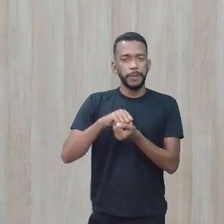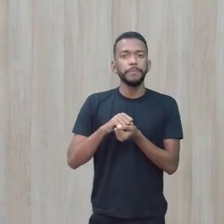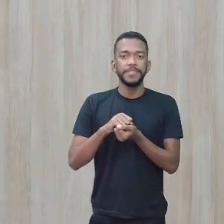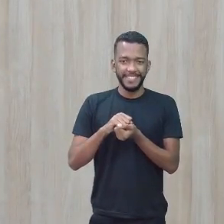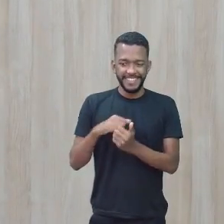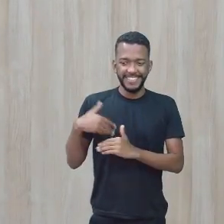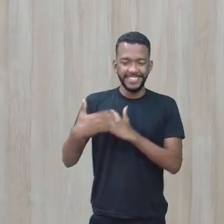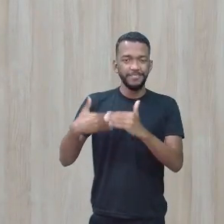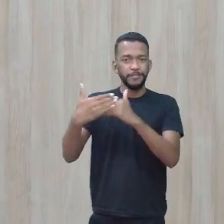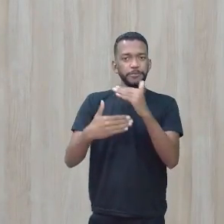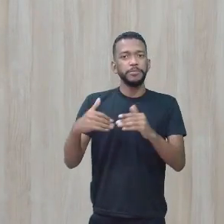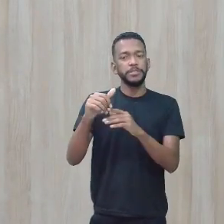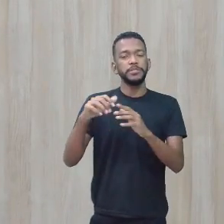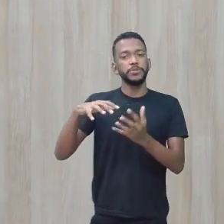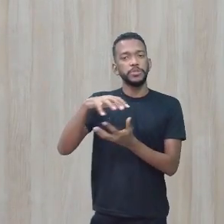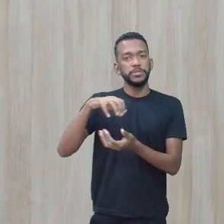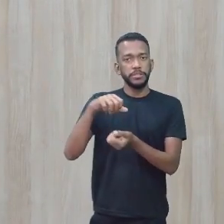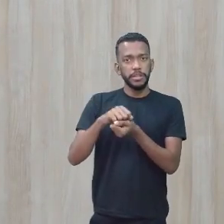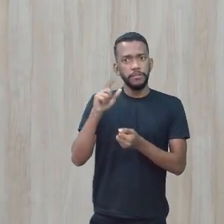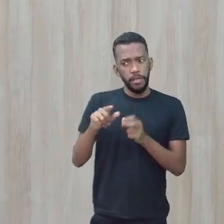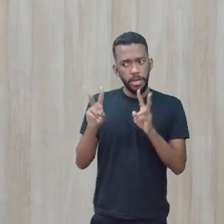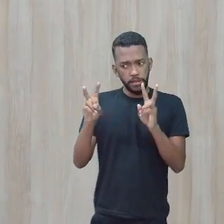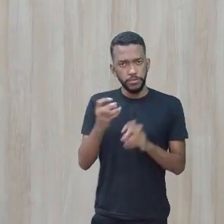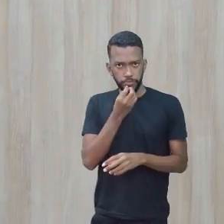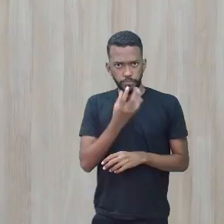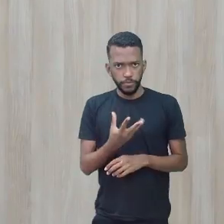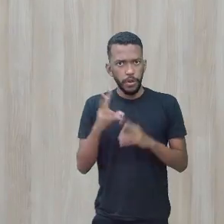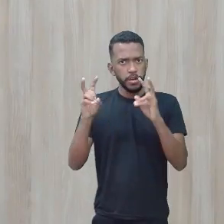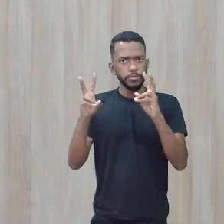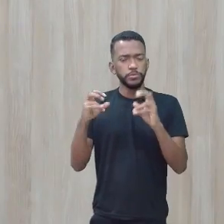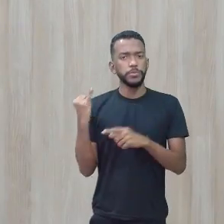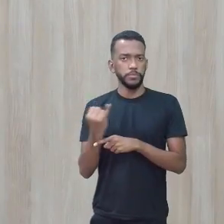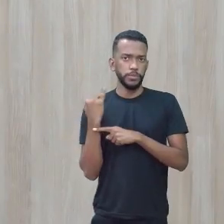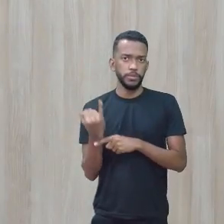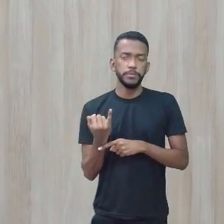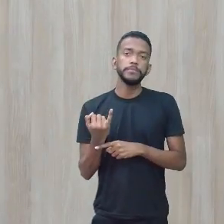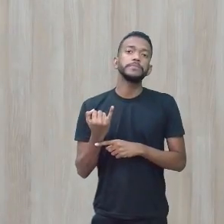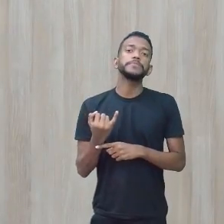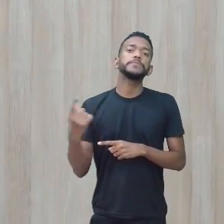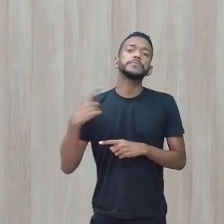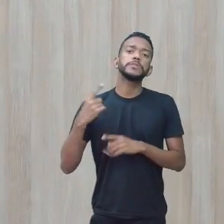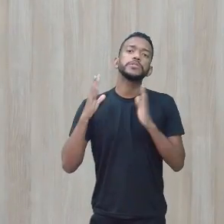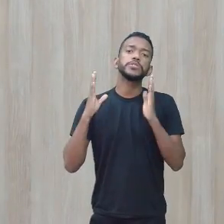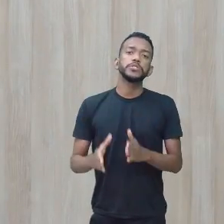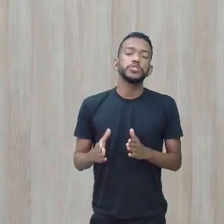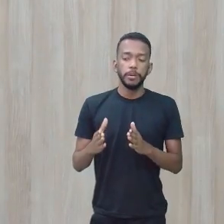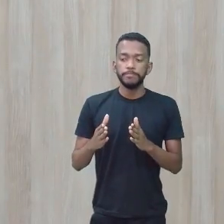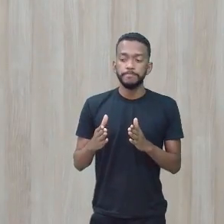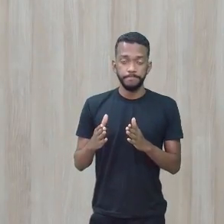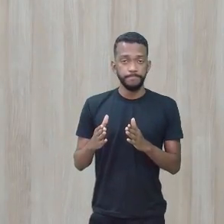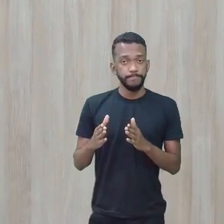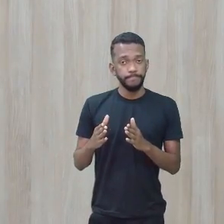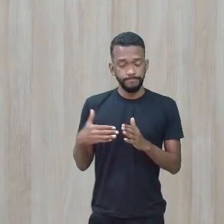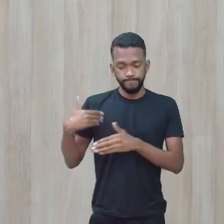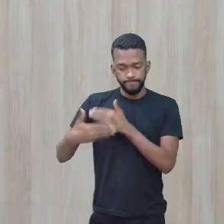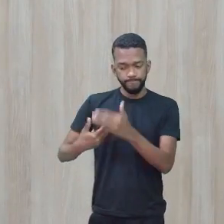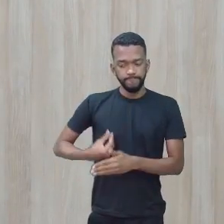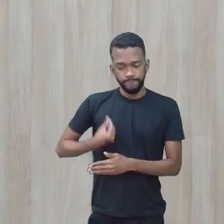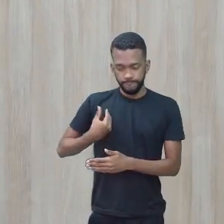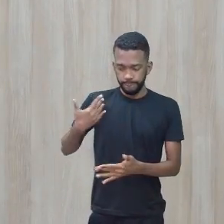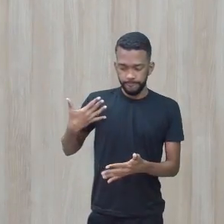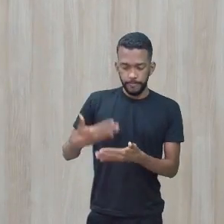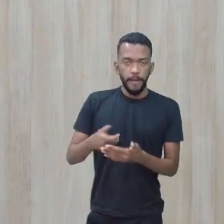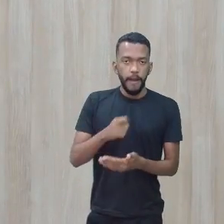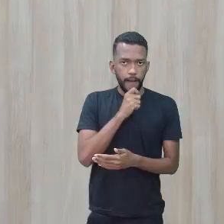sustentabilidade, desenvolvimento sustentável é um assunto bom, é um assunto importante e que está muito em pauta, né? É urgente